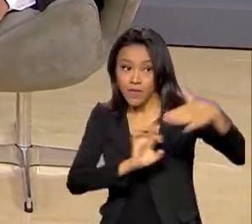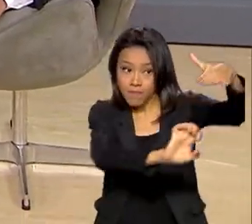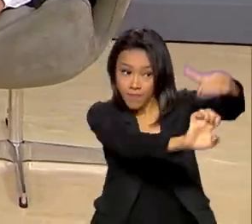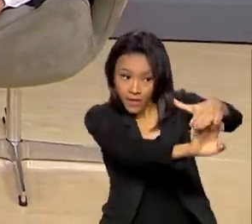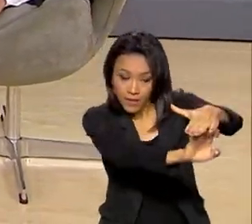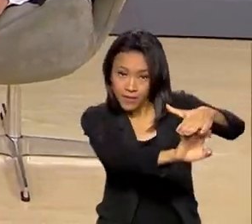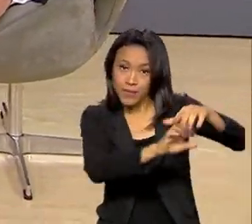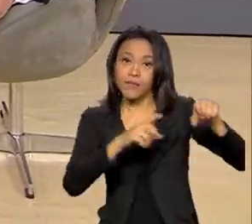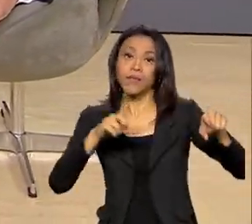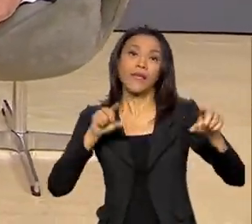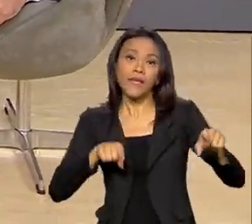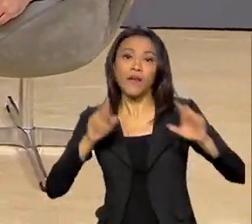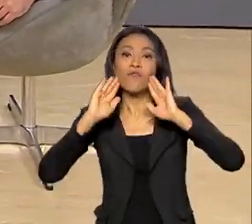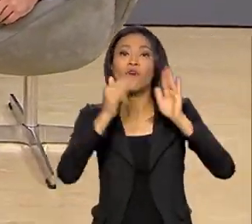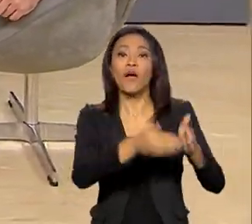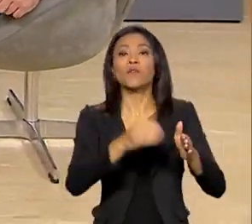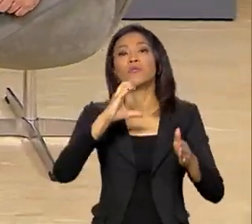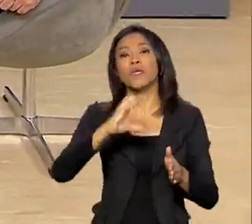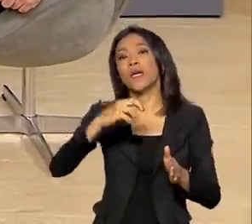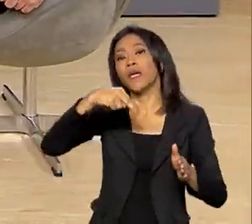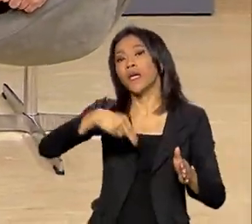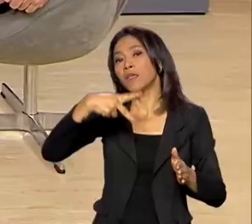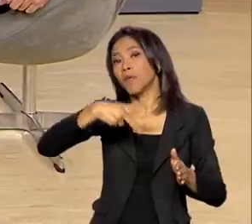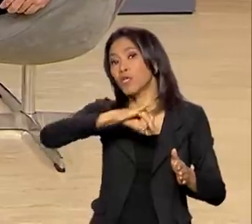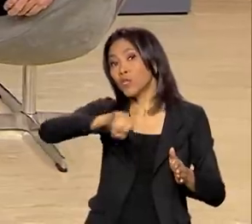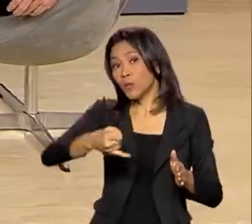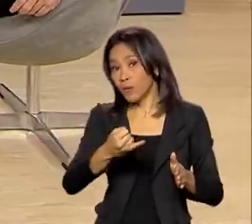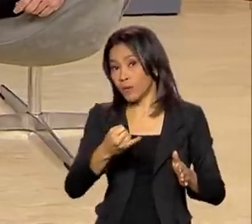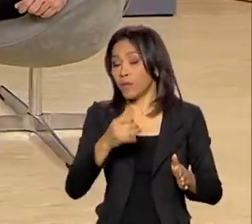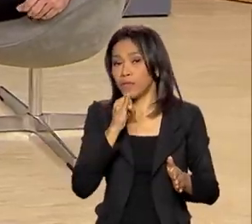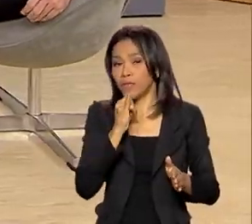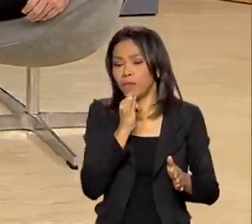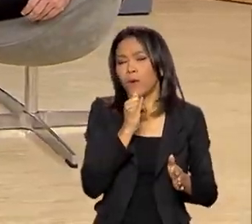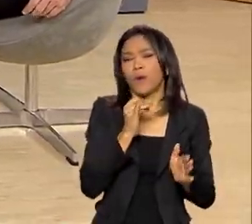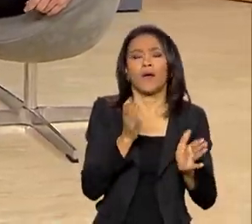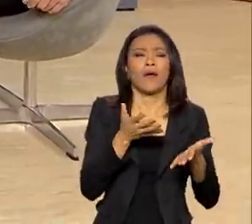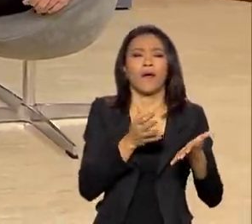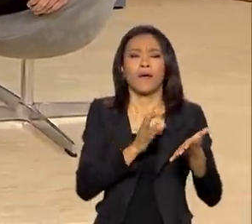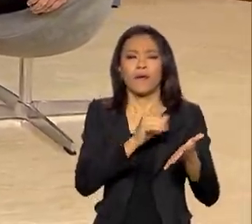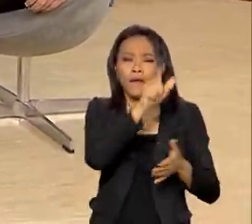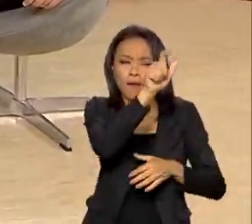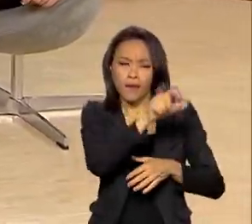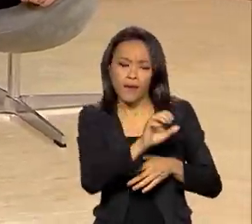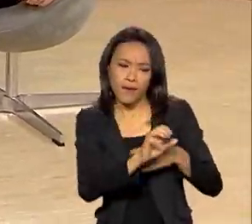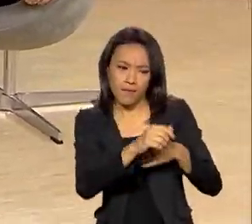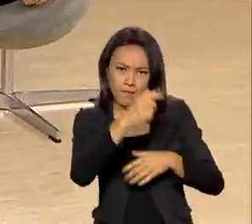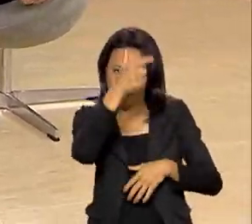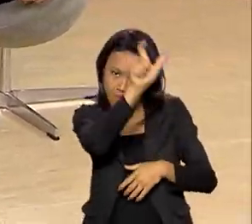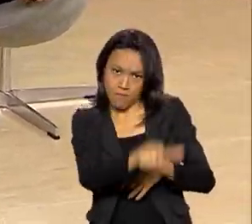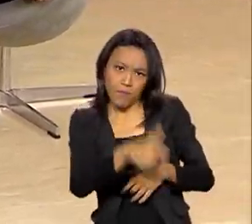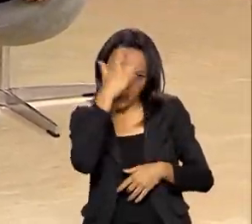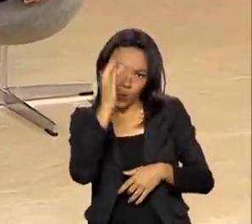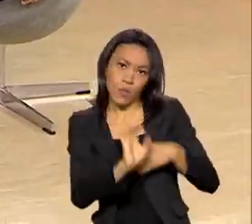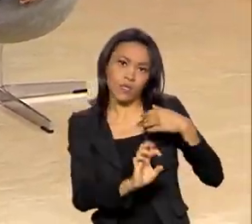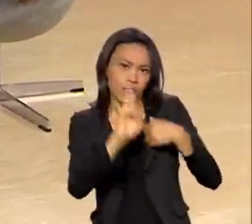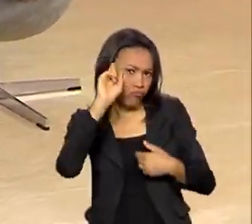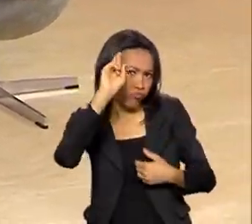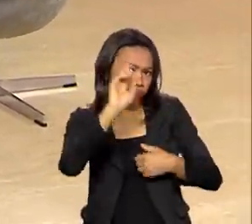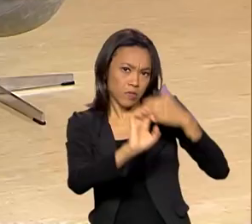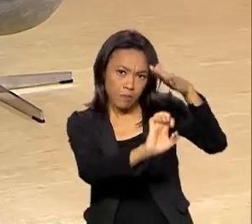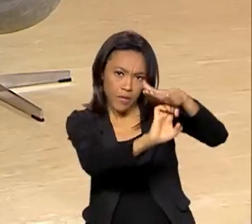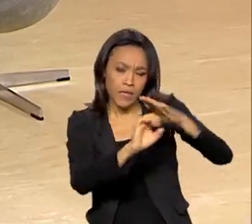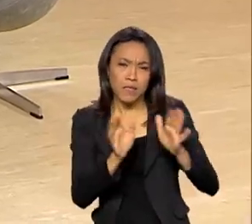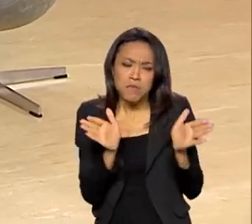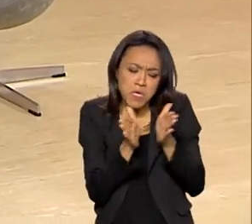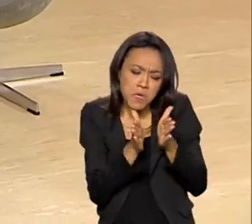ao CNPJ. Então, por exemplo, o médio e pequeno empresários, né, o fabricante, o industrial que precisa,